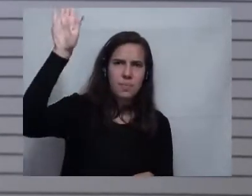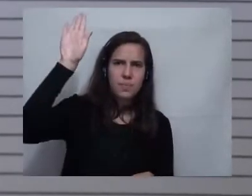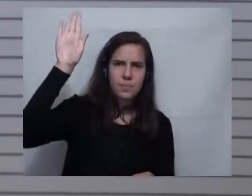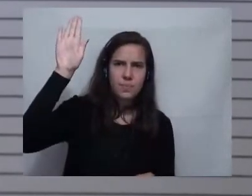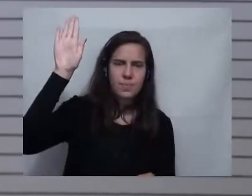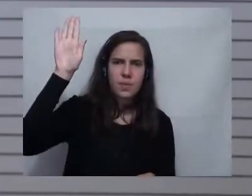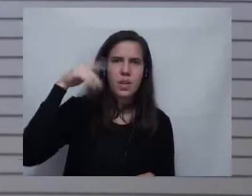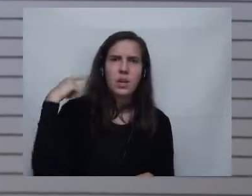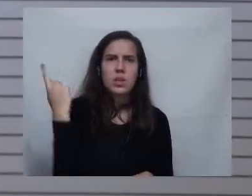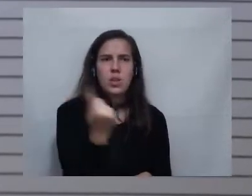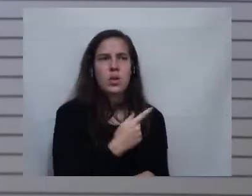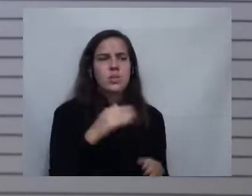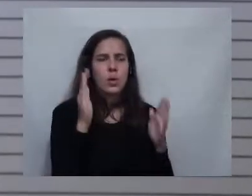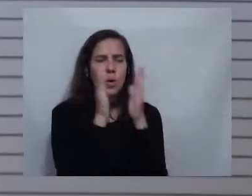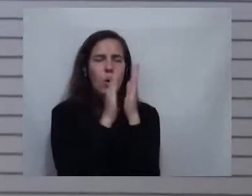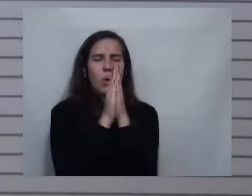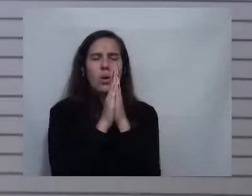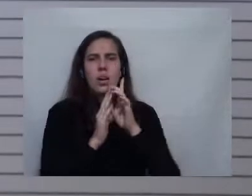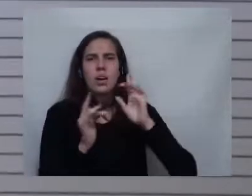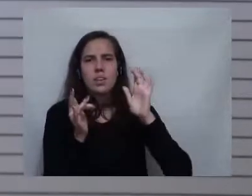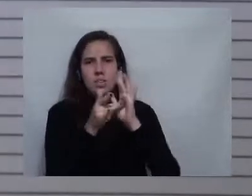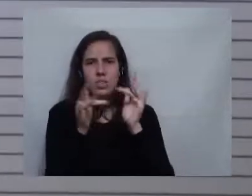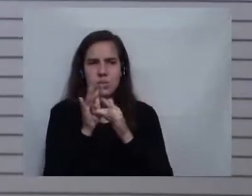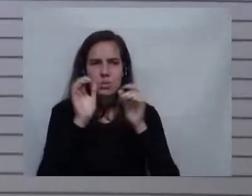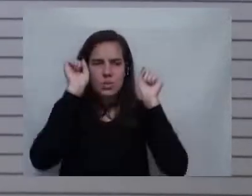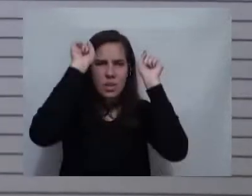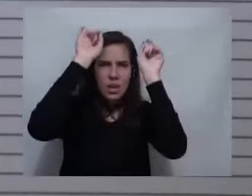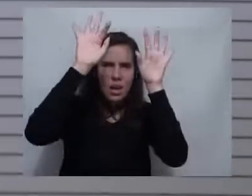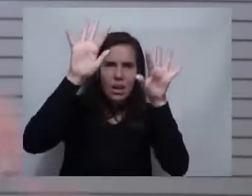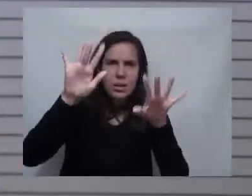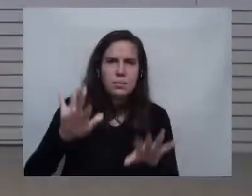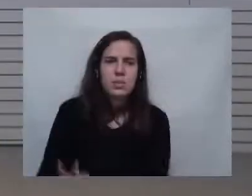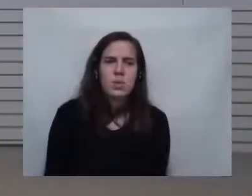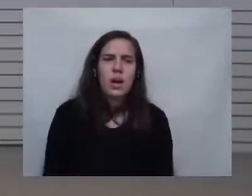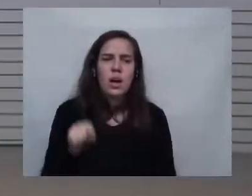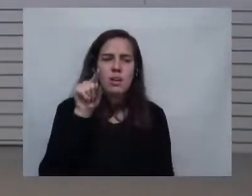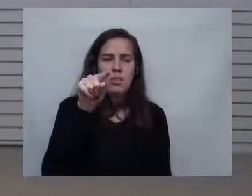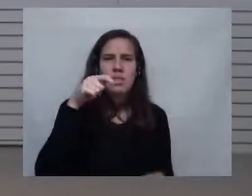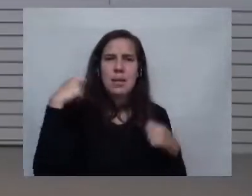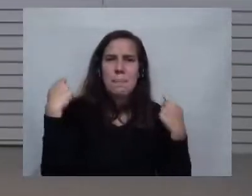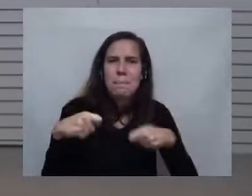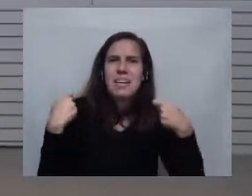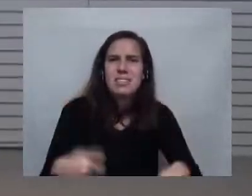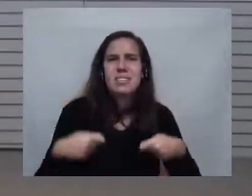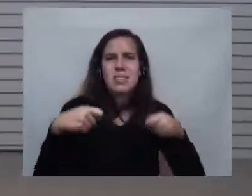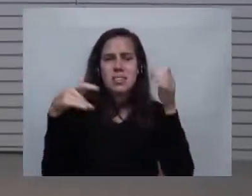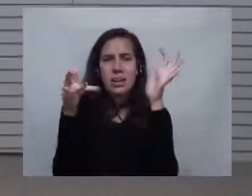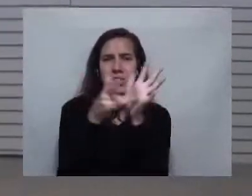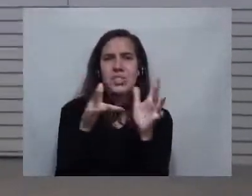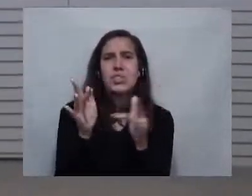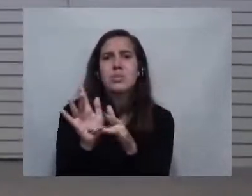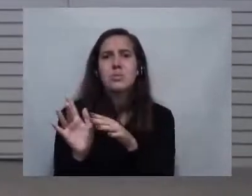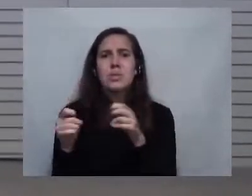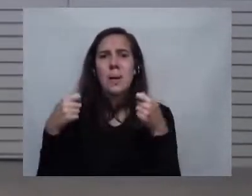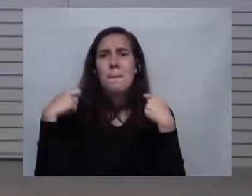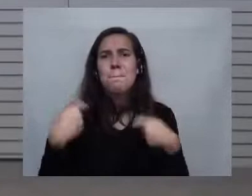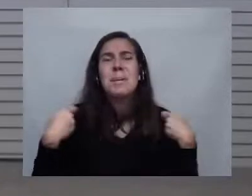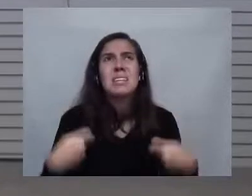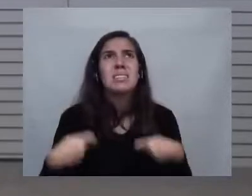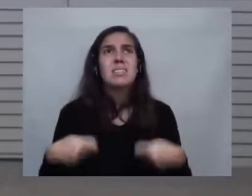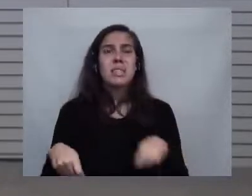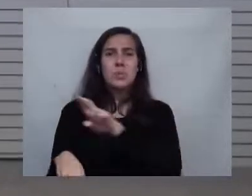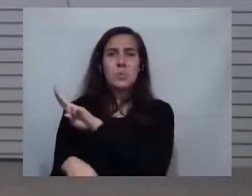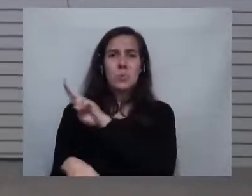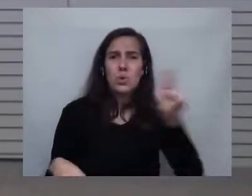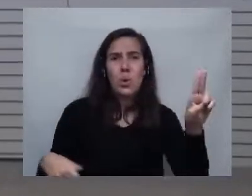para que a gente Ore em nome de Jesus você levantar sua mãe fala se eu preciso do nome de Jesus Deus